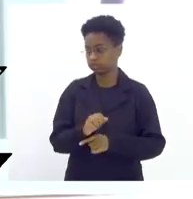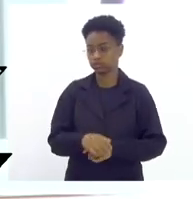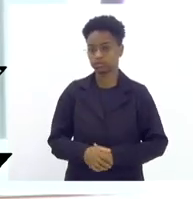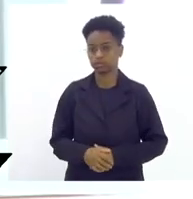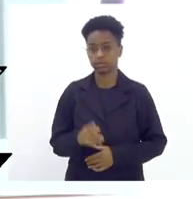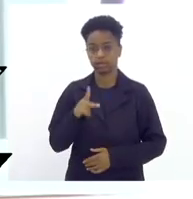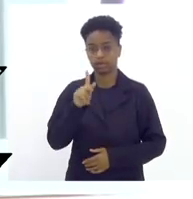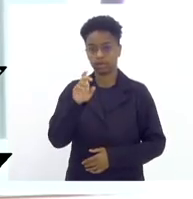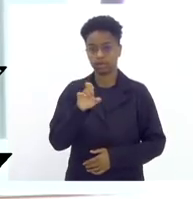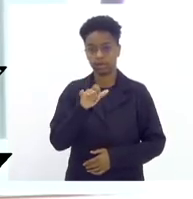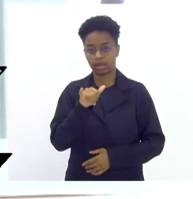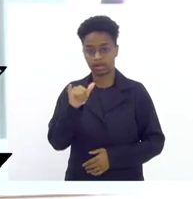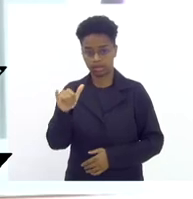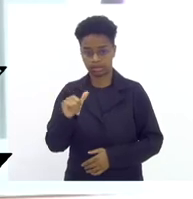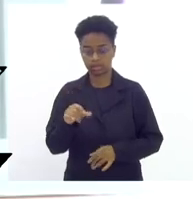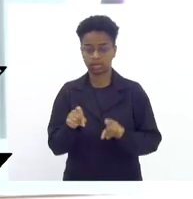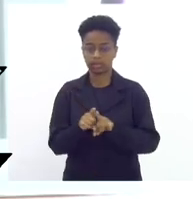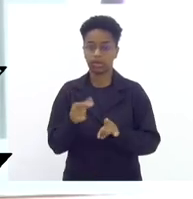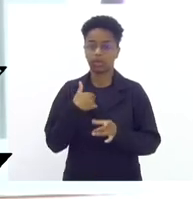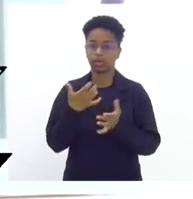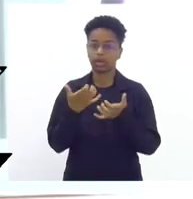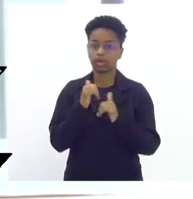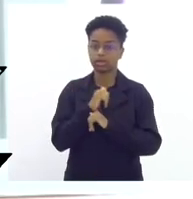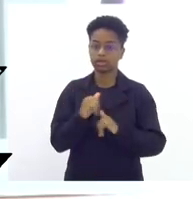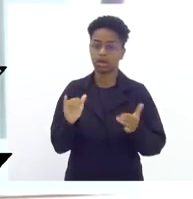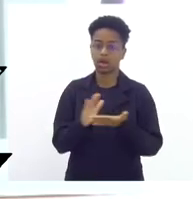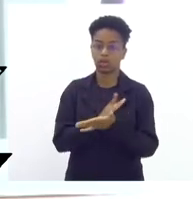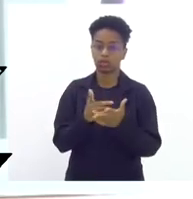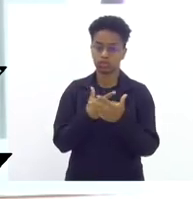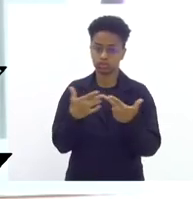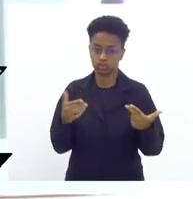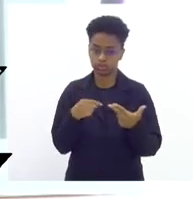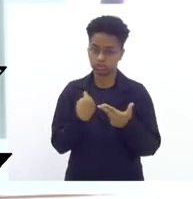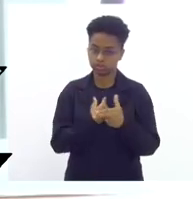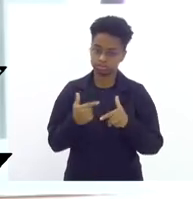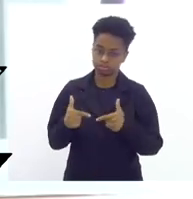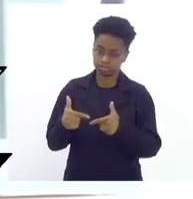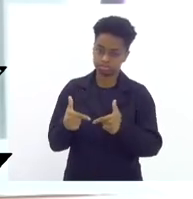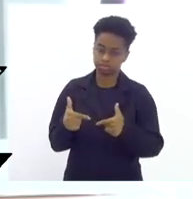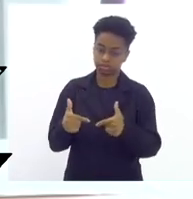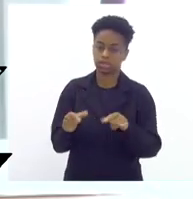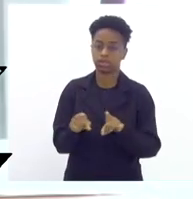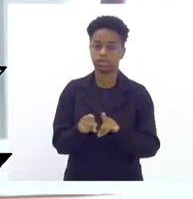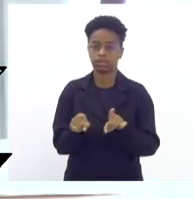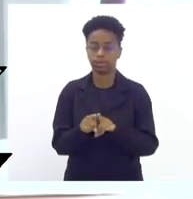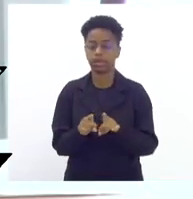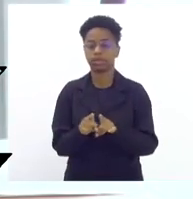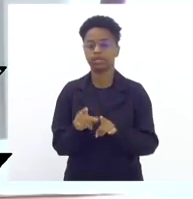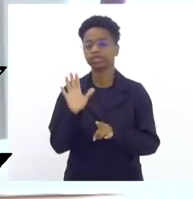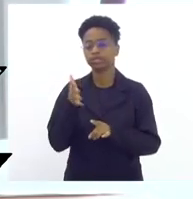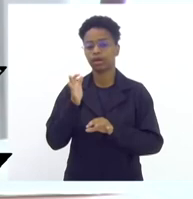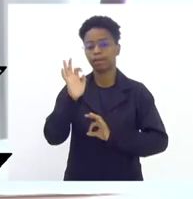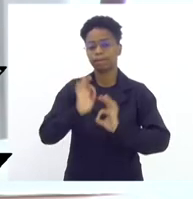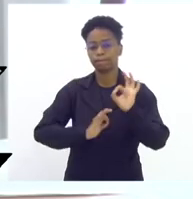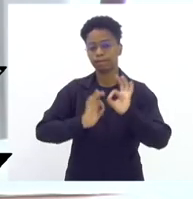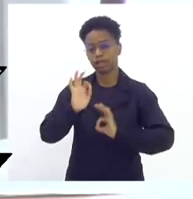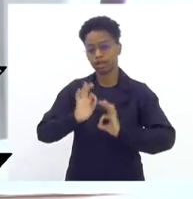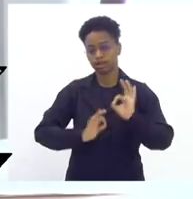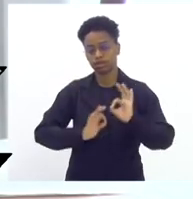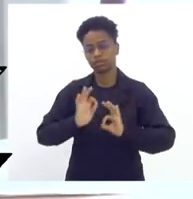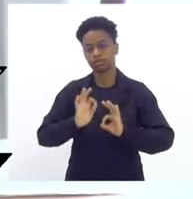Kelly Matos eu gostaria de dizer algumas ações que nós estamos executando e já estamos planejando